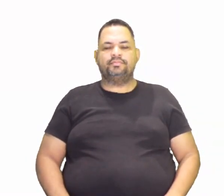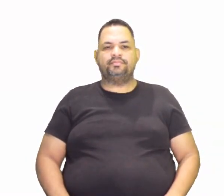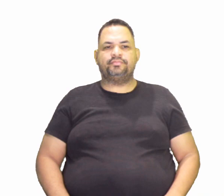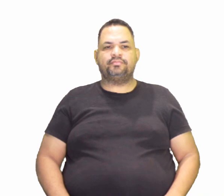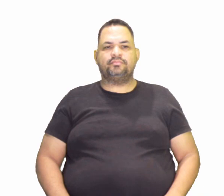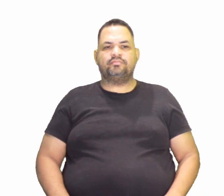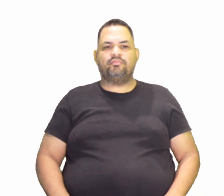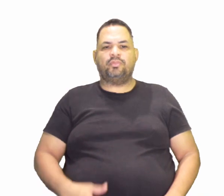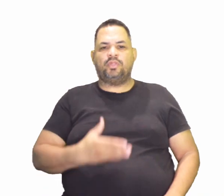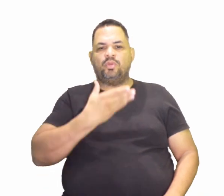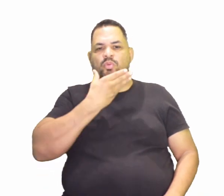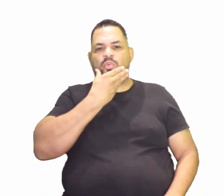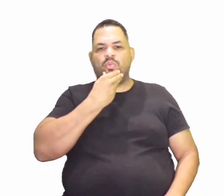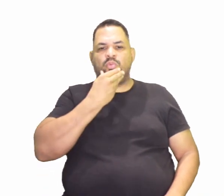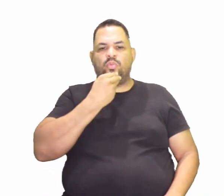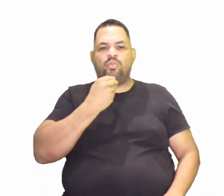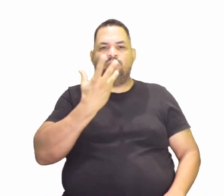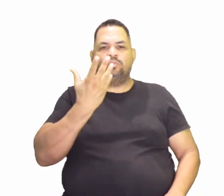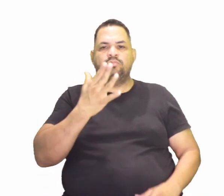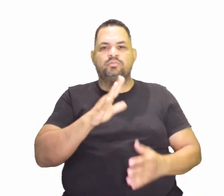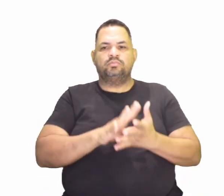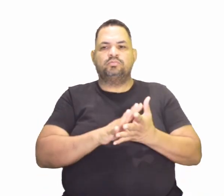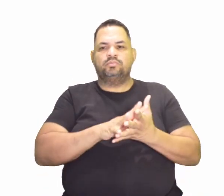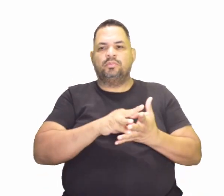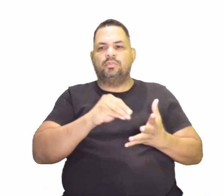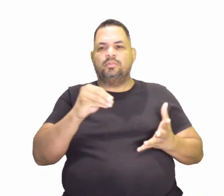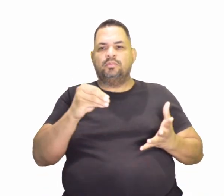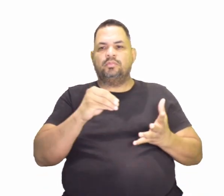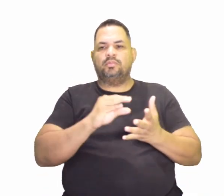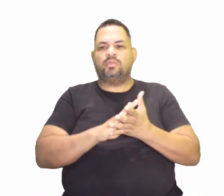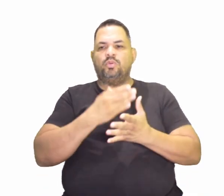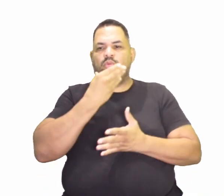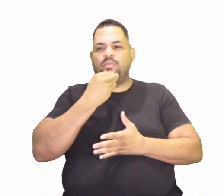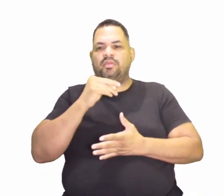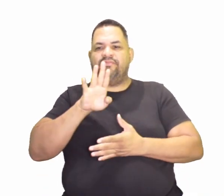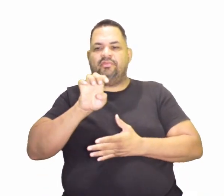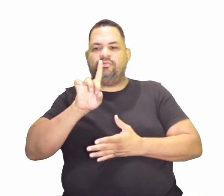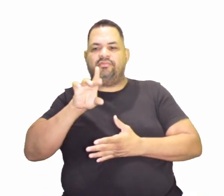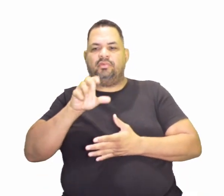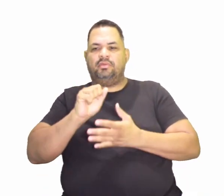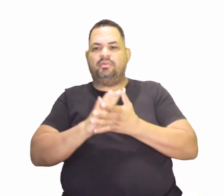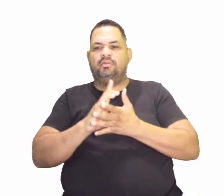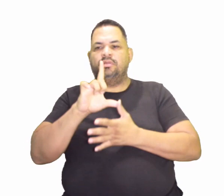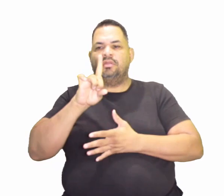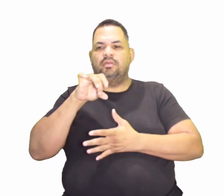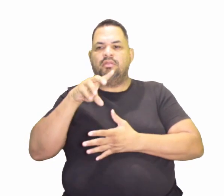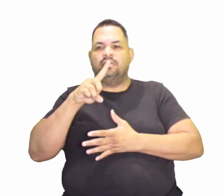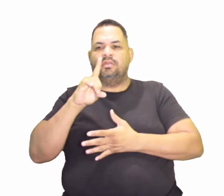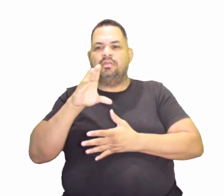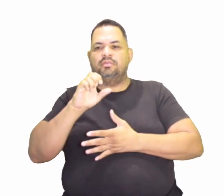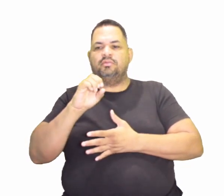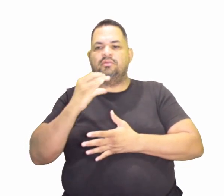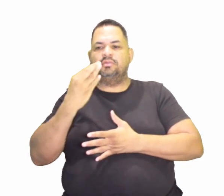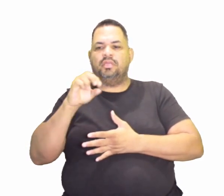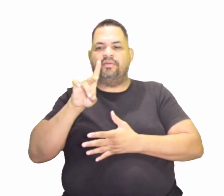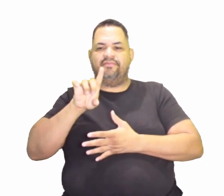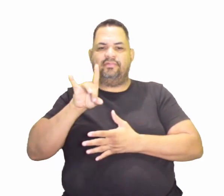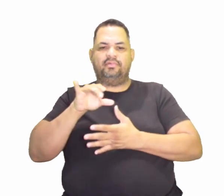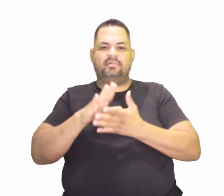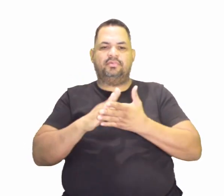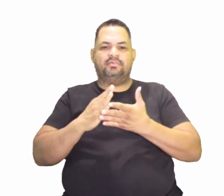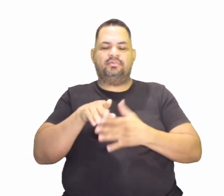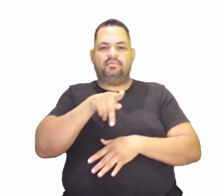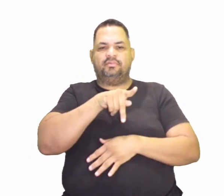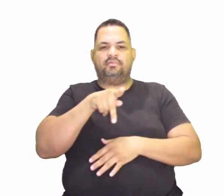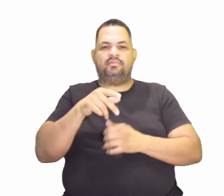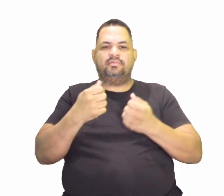o homem, simulação do homem vitruviano de Leonardo da Vinci. O professor Hélio aí fazendo essa simulação.